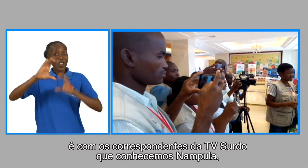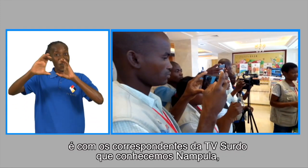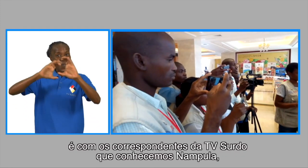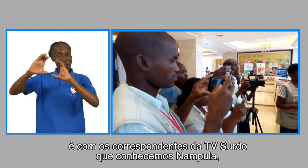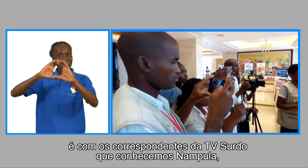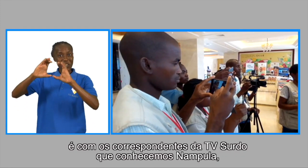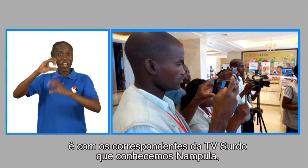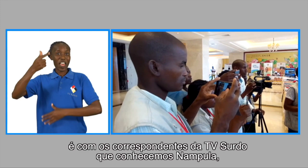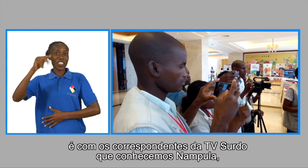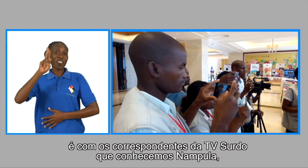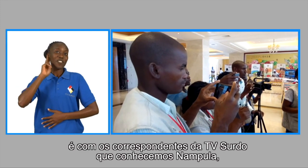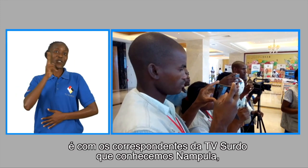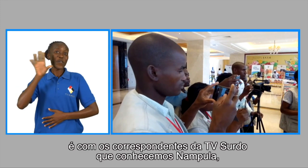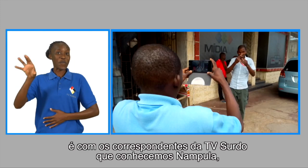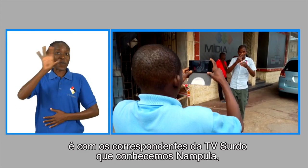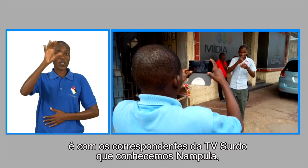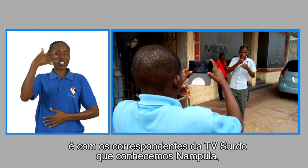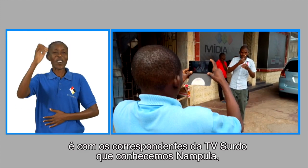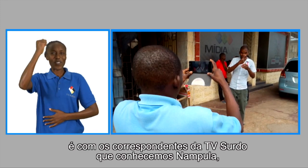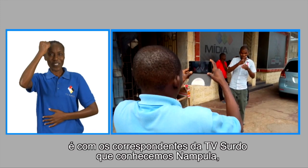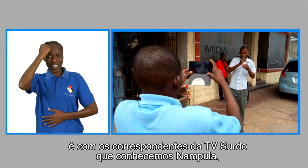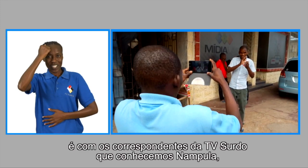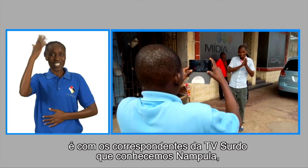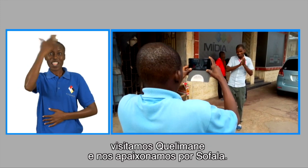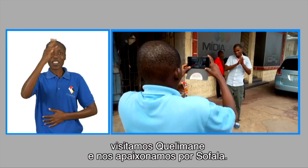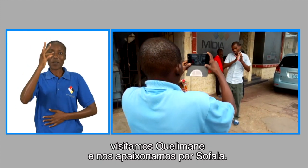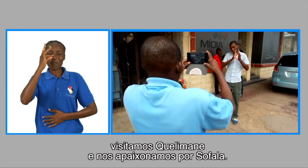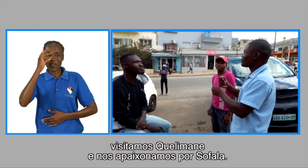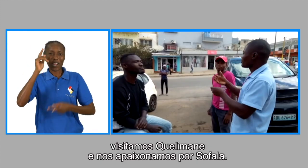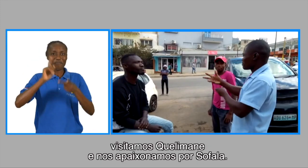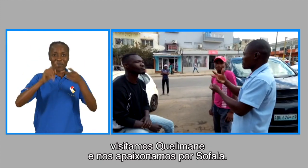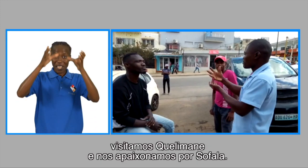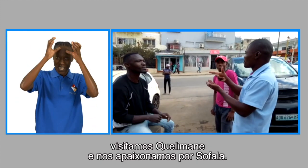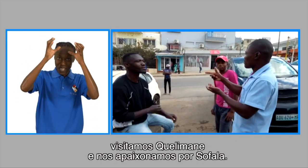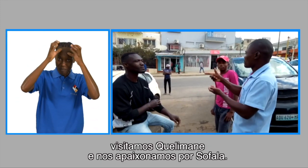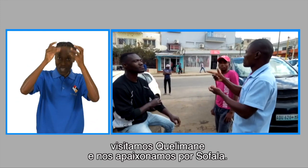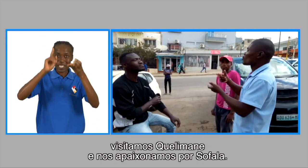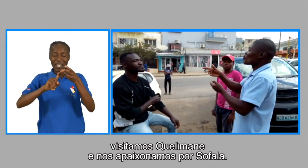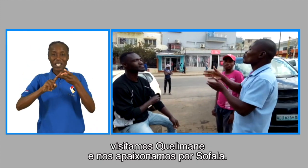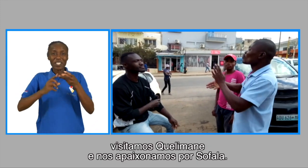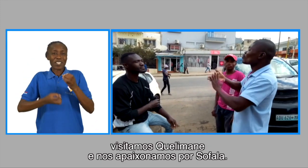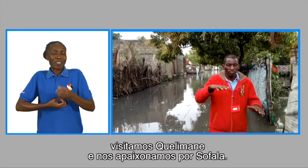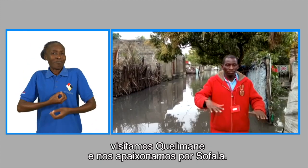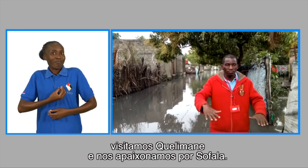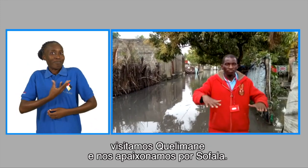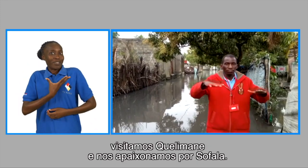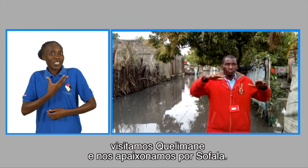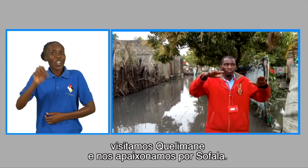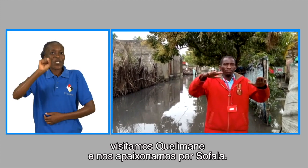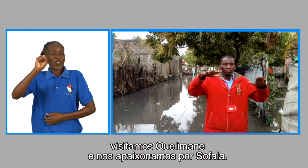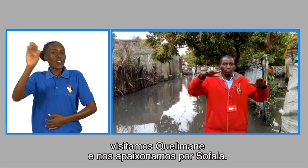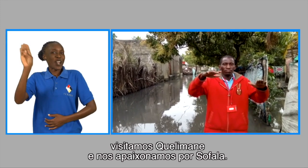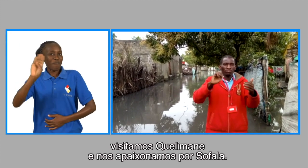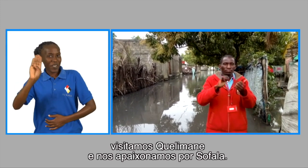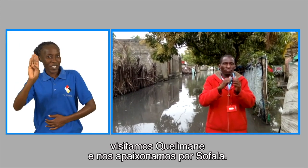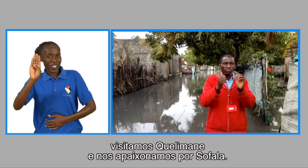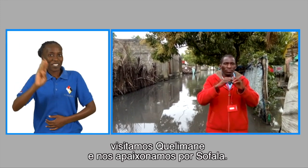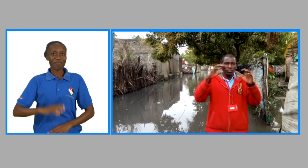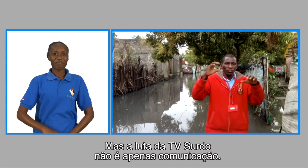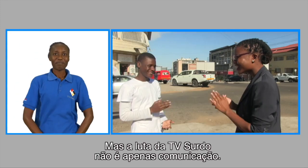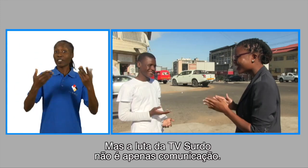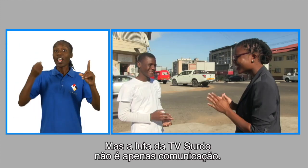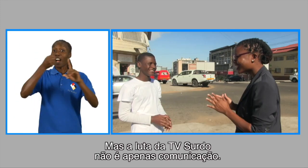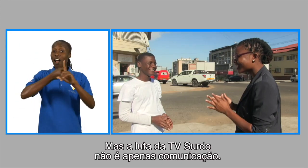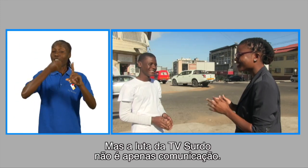é com os correspondentes da TV Surdo que conhecemos na Ampula, visitamos Climane e nos apaixonamos por Sofala.